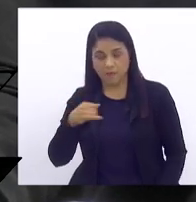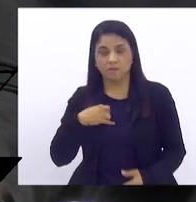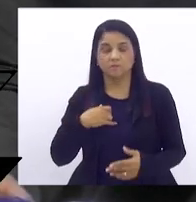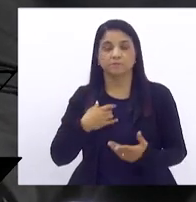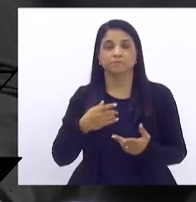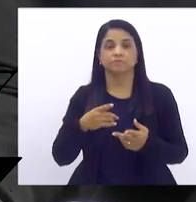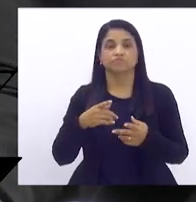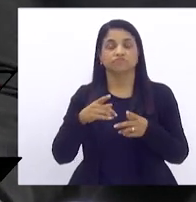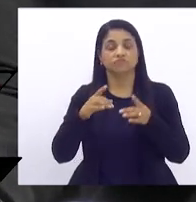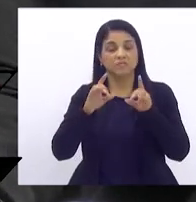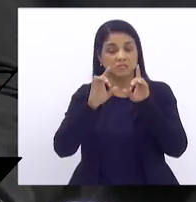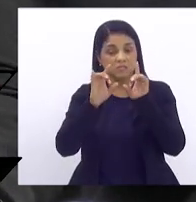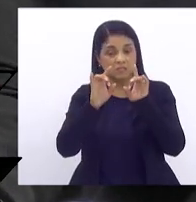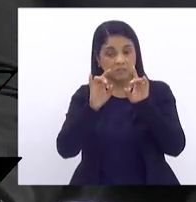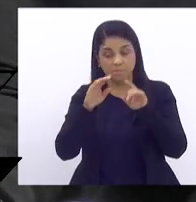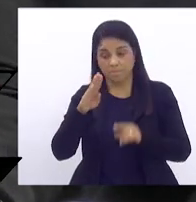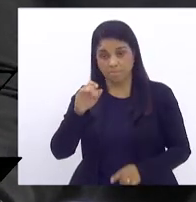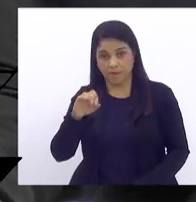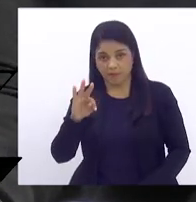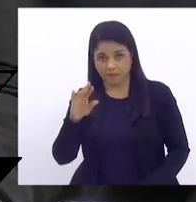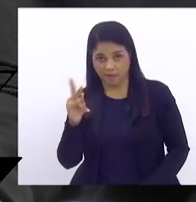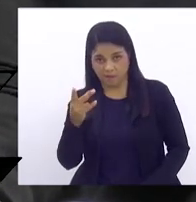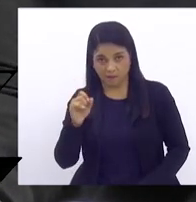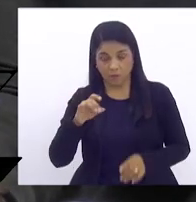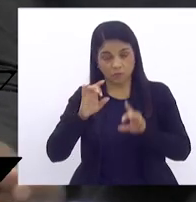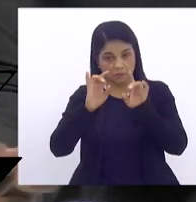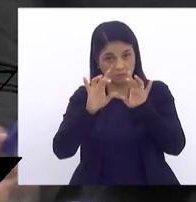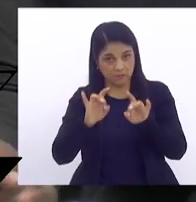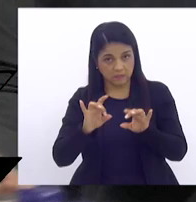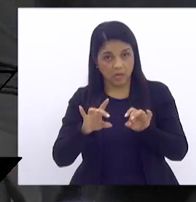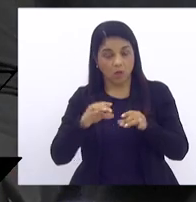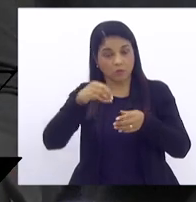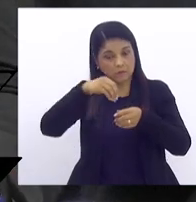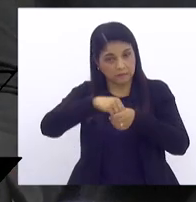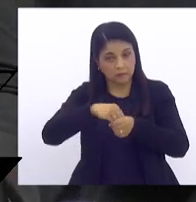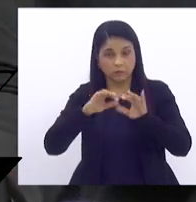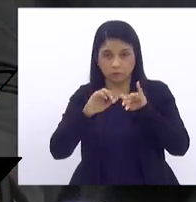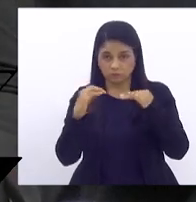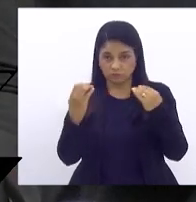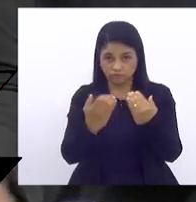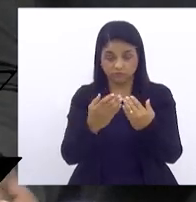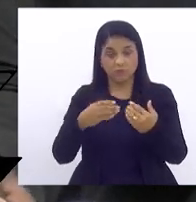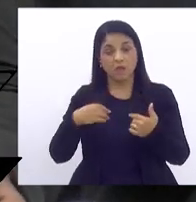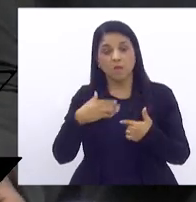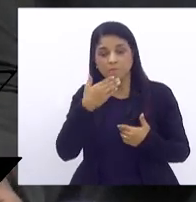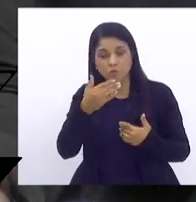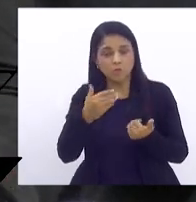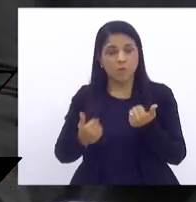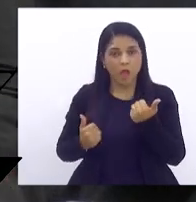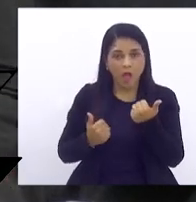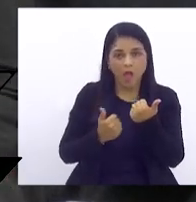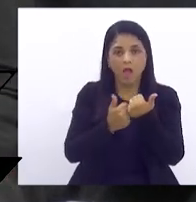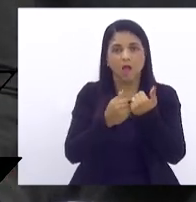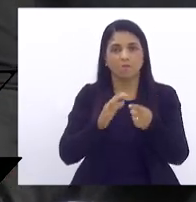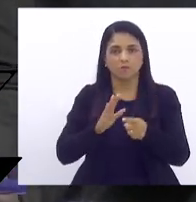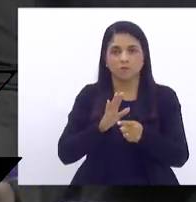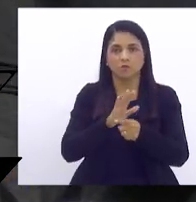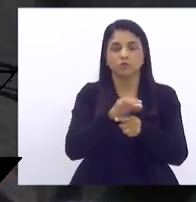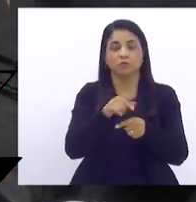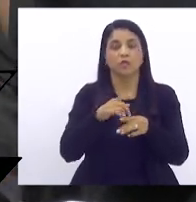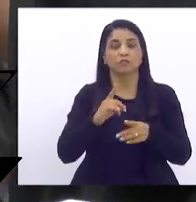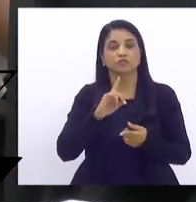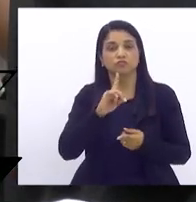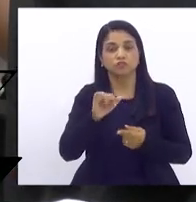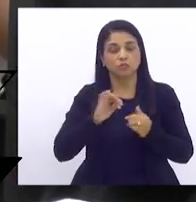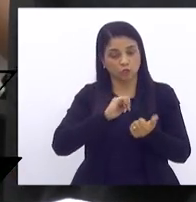Especial em estádio, né, e o próprio batalhão, o comandante do batalhão solicitou que ajudassem com isso, porque em jogos, em dia de jogos,